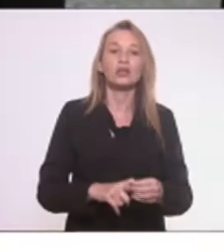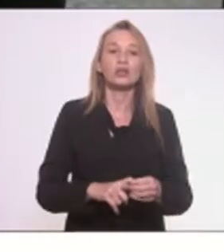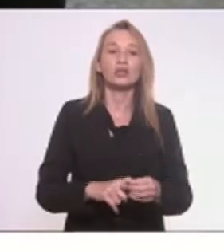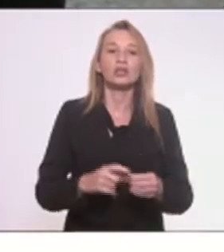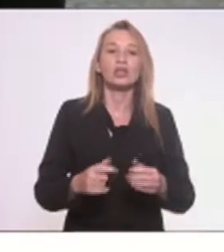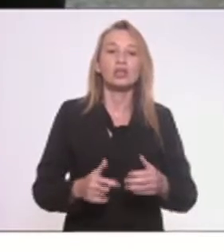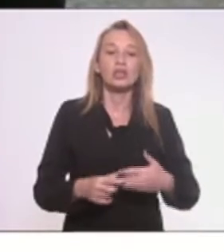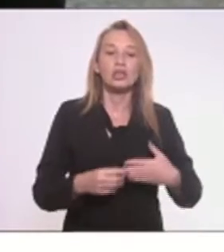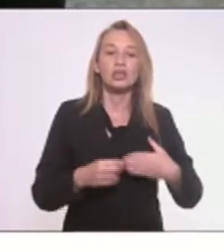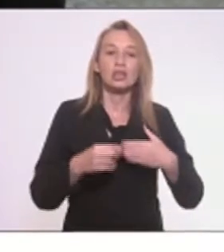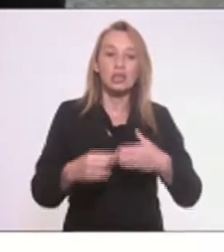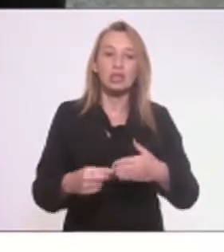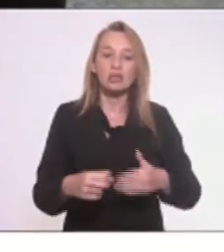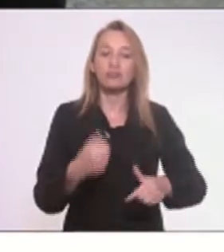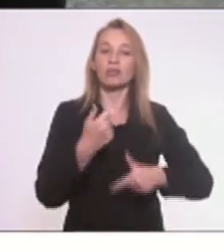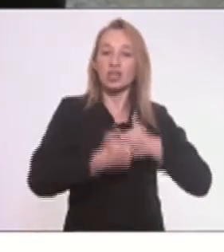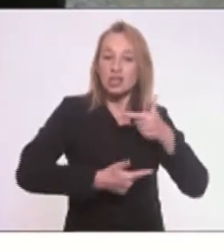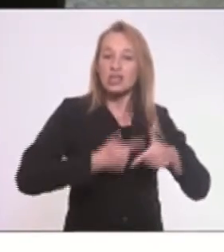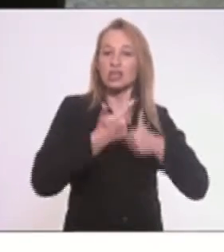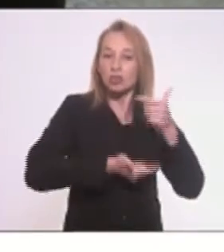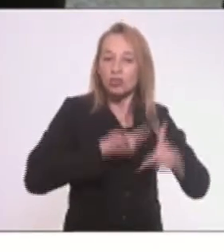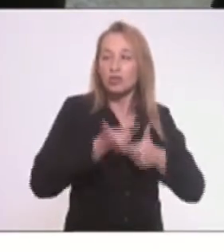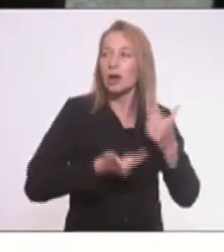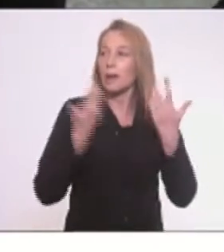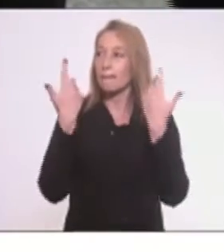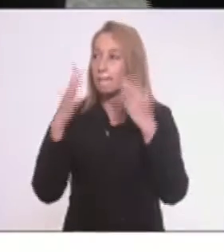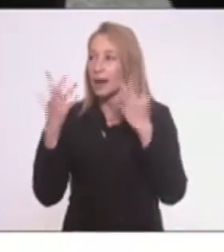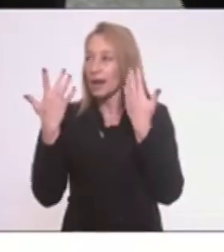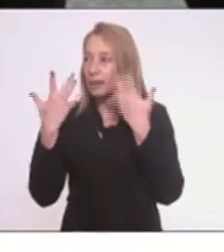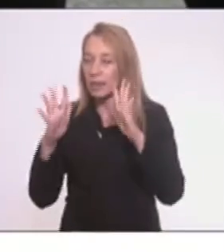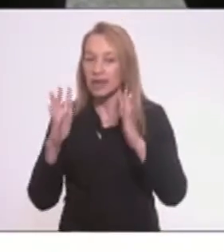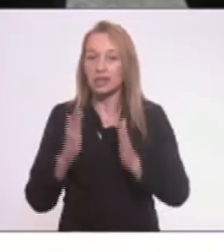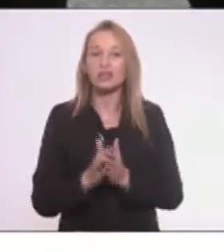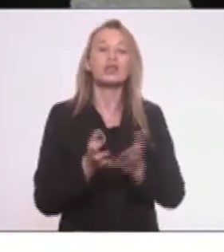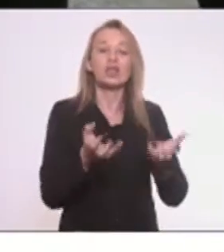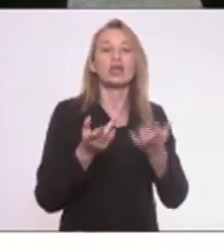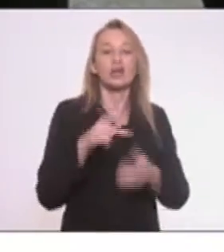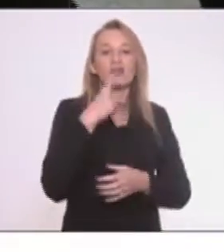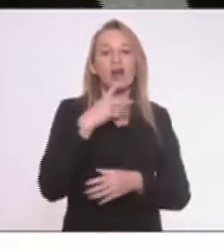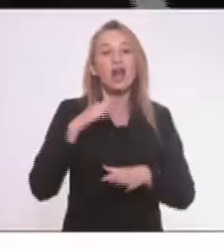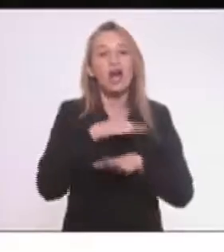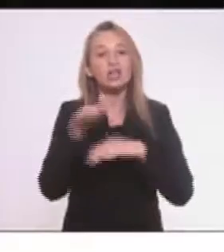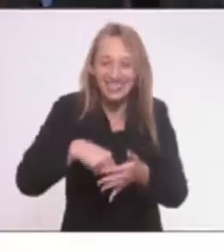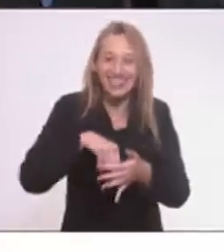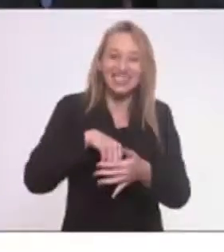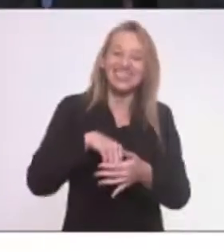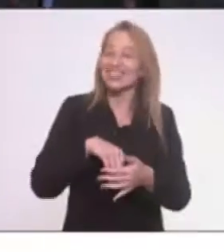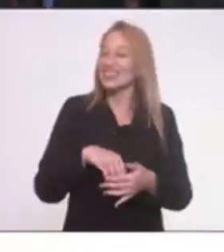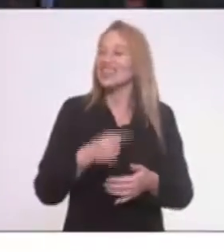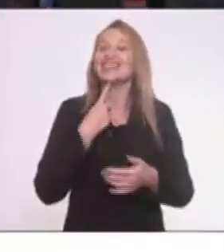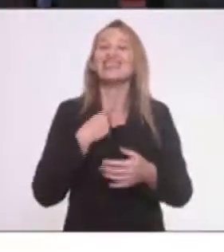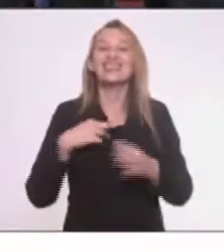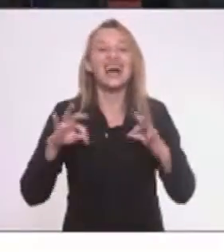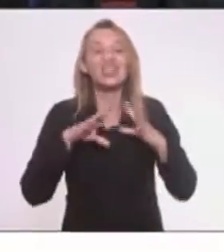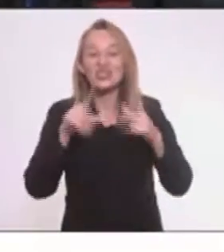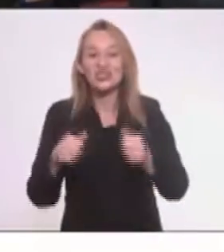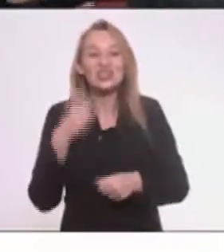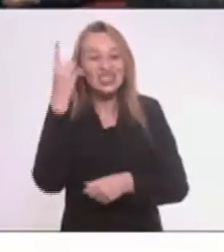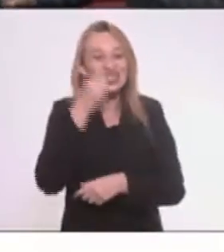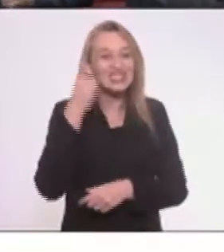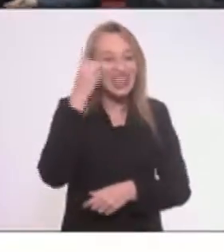essa luta. Então, parabéns pela sua gestão. Eu quero dizer a todos os deputados e desejar a todos